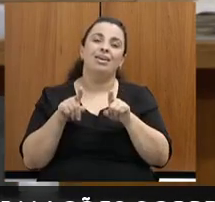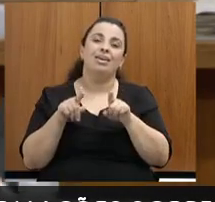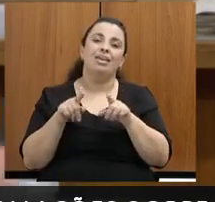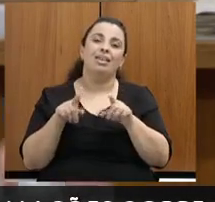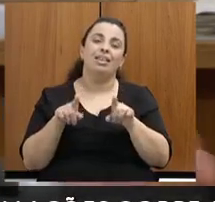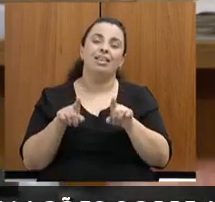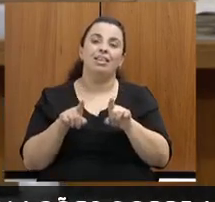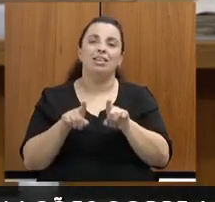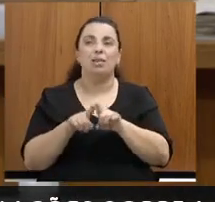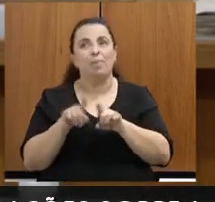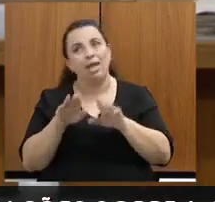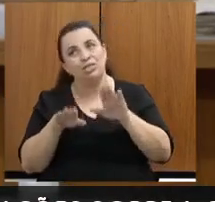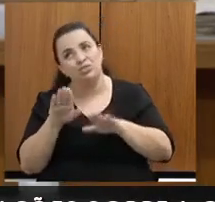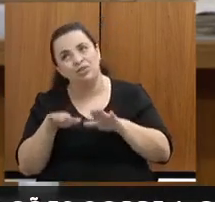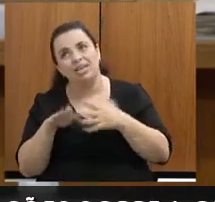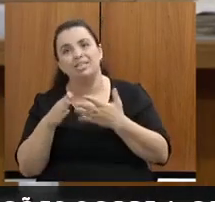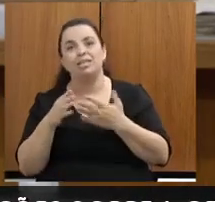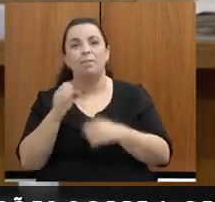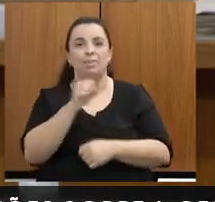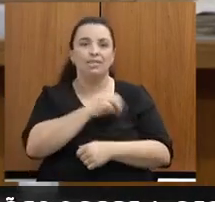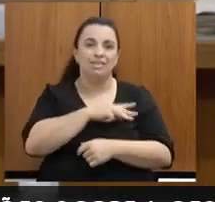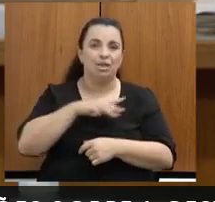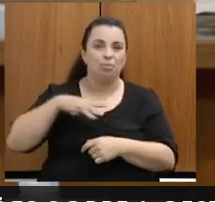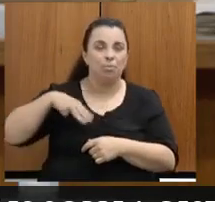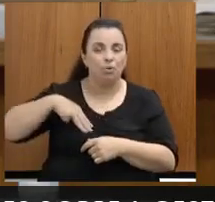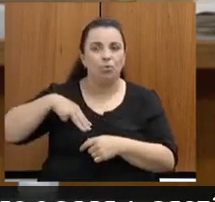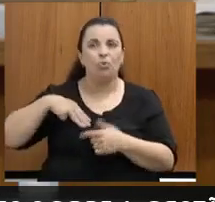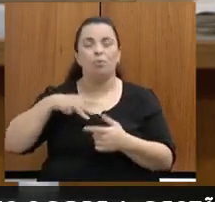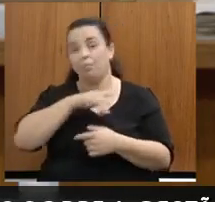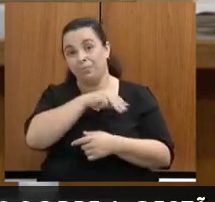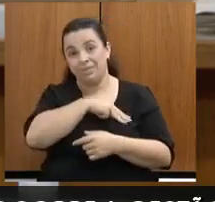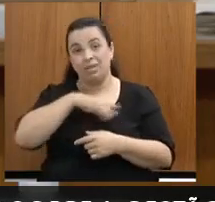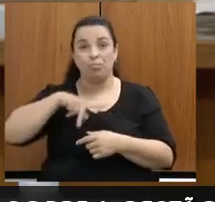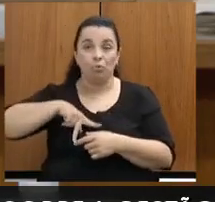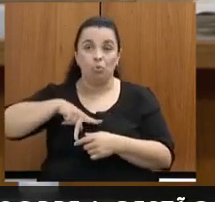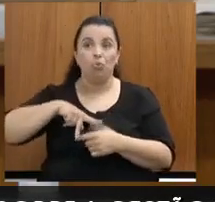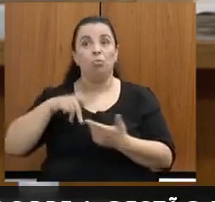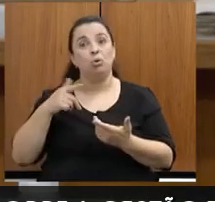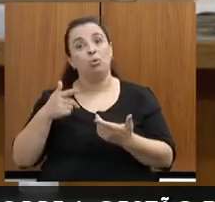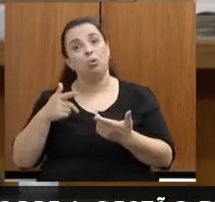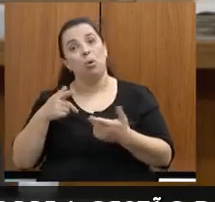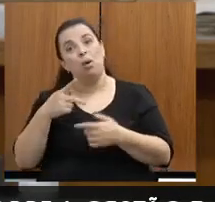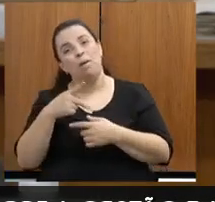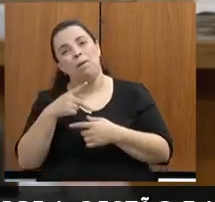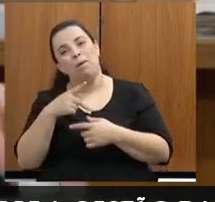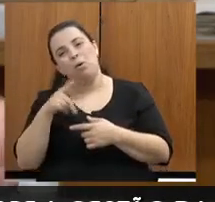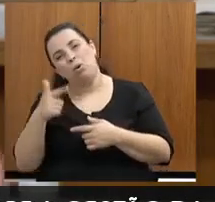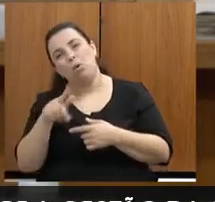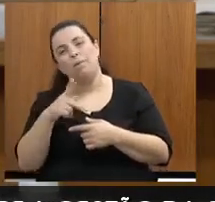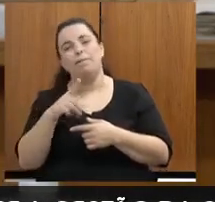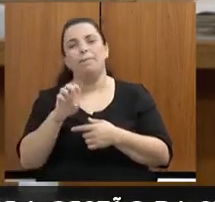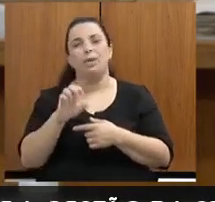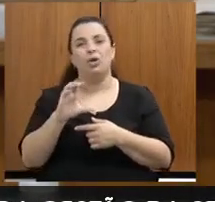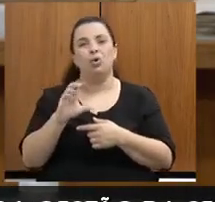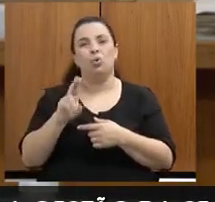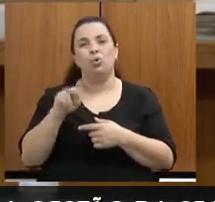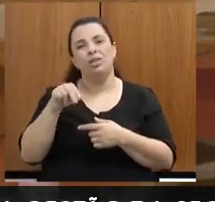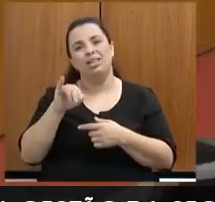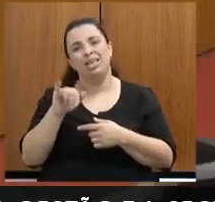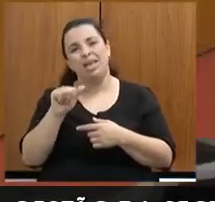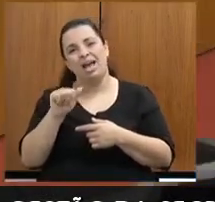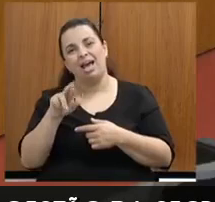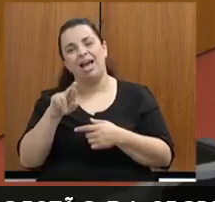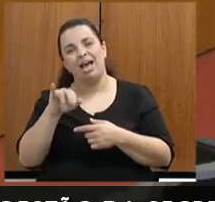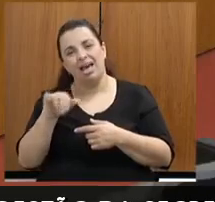hora do Ministério Público horas e ele áreas enfim nós temos nos virar dessa forma Doutor Joaquim eu fazia mesmo